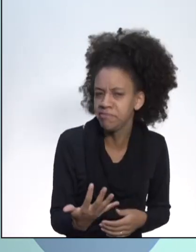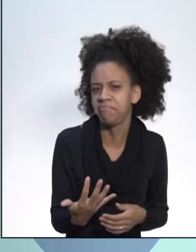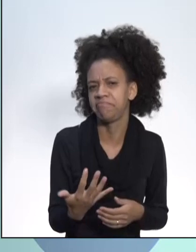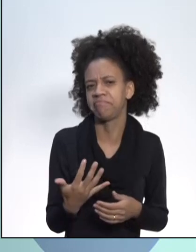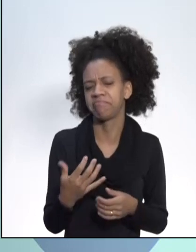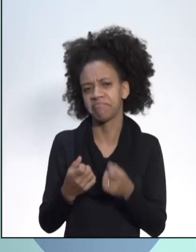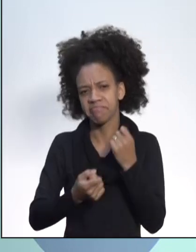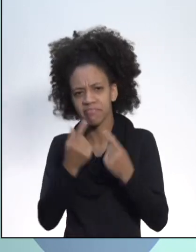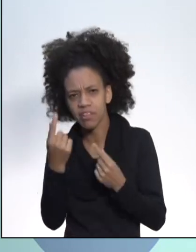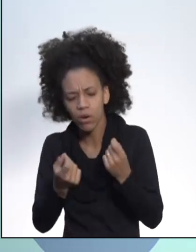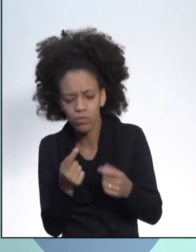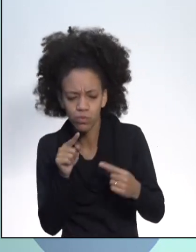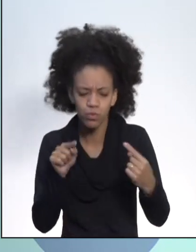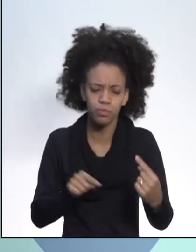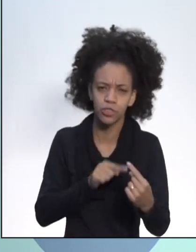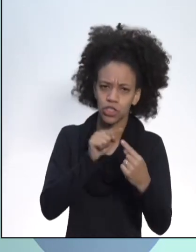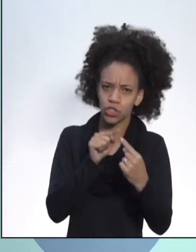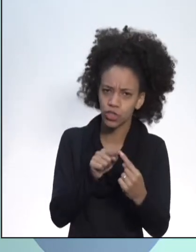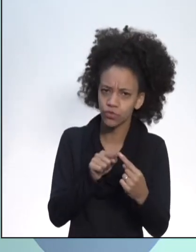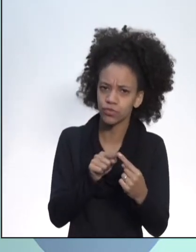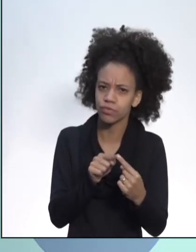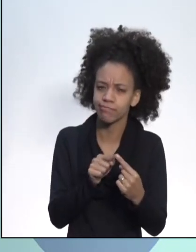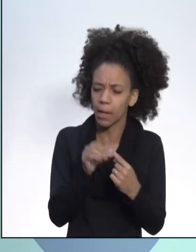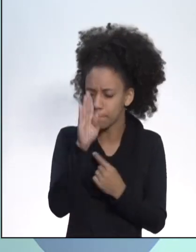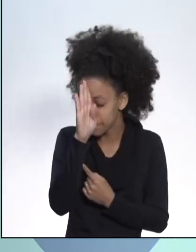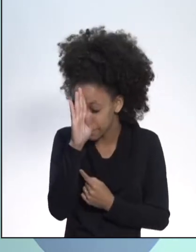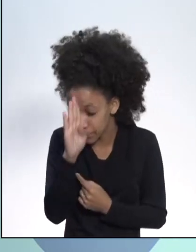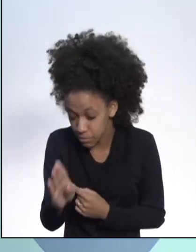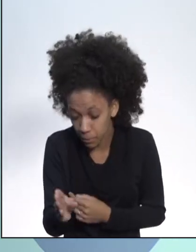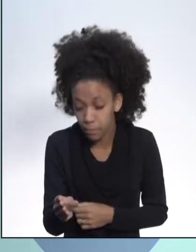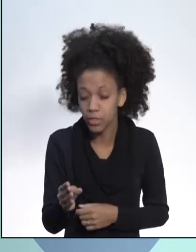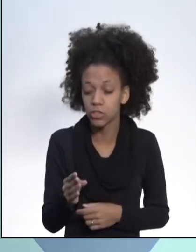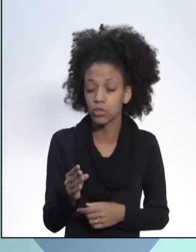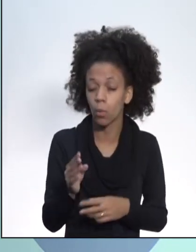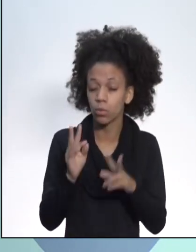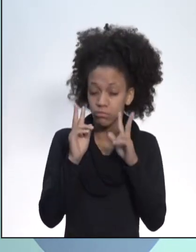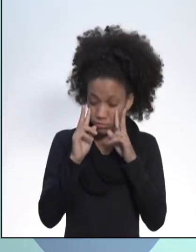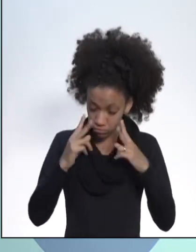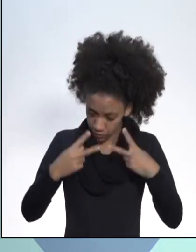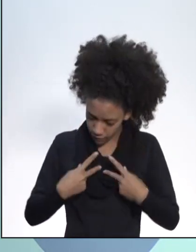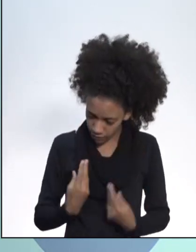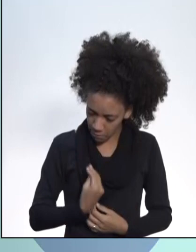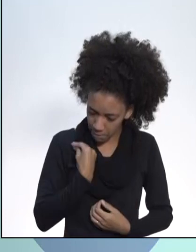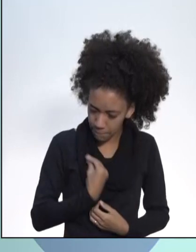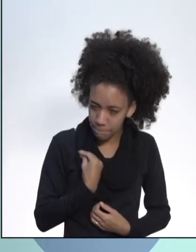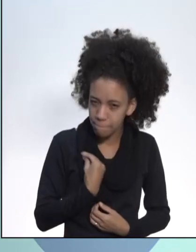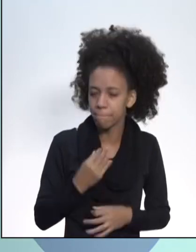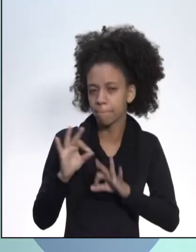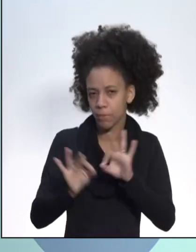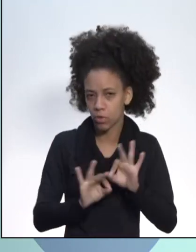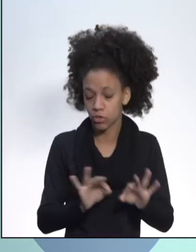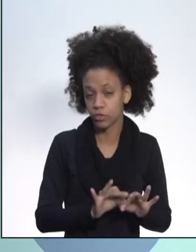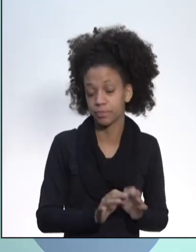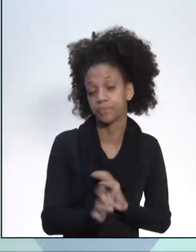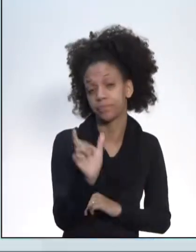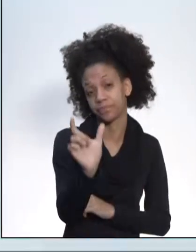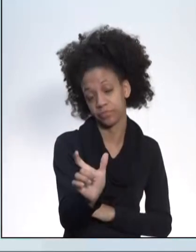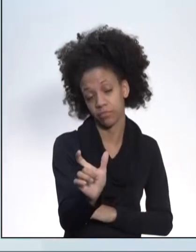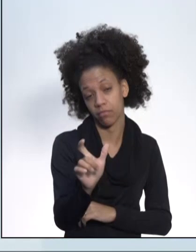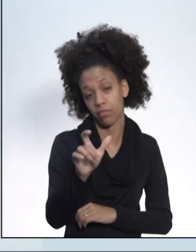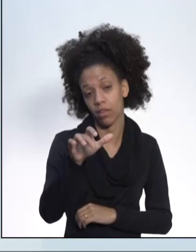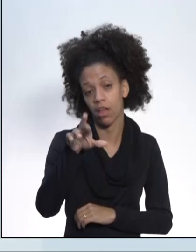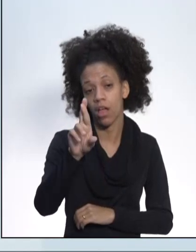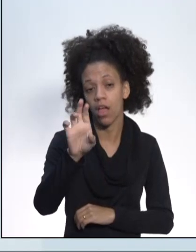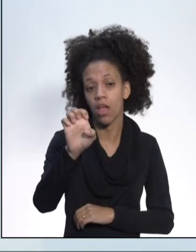alguns objetivos, principalmente quando a gente olha para o projeto de vida. Próxima palavra, responsabilidade,